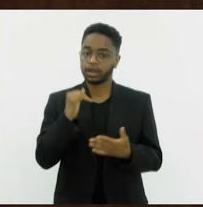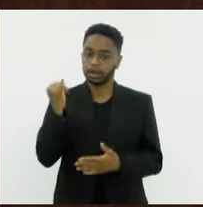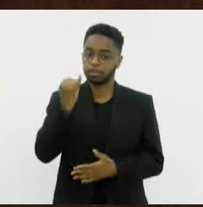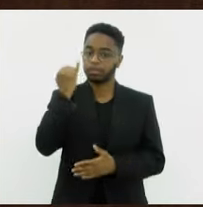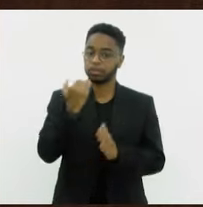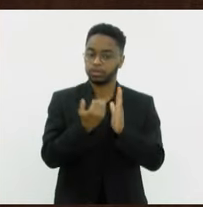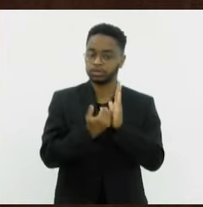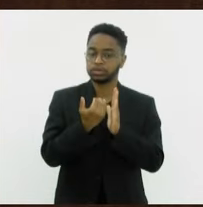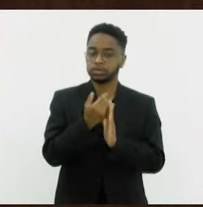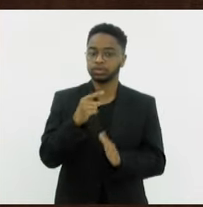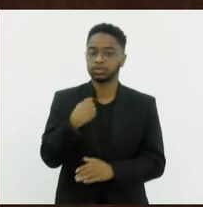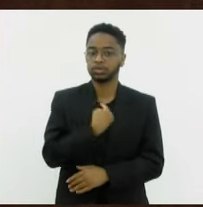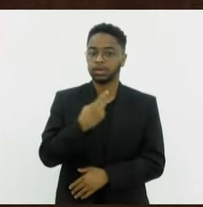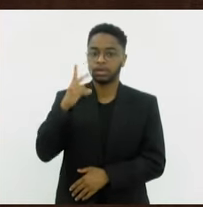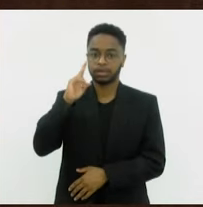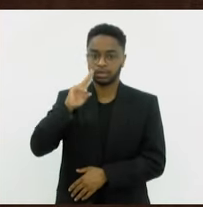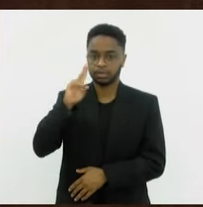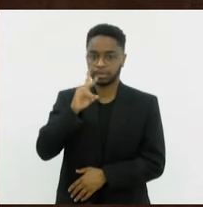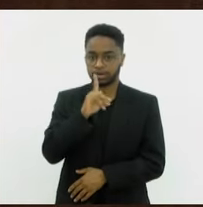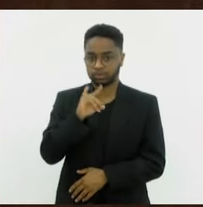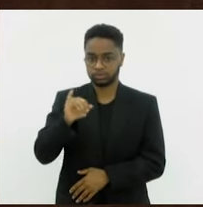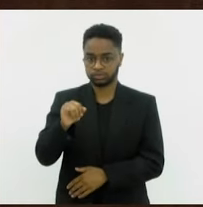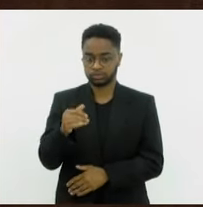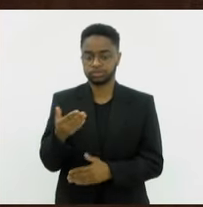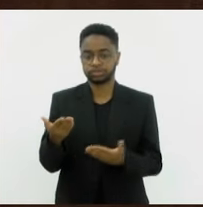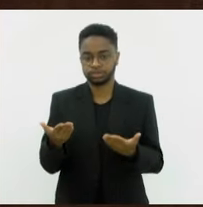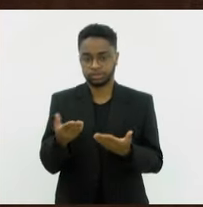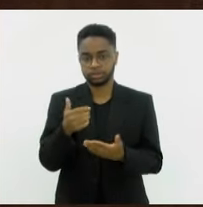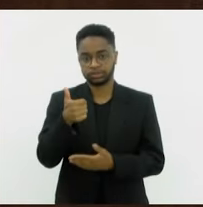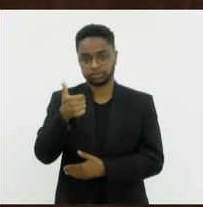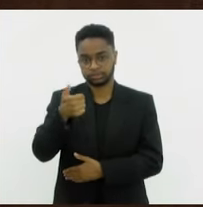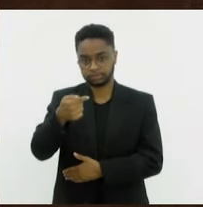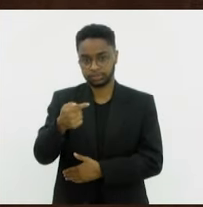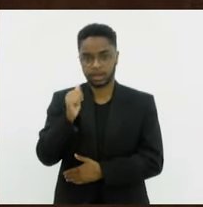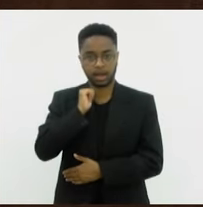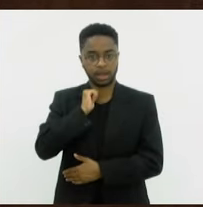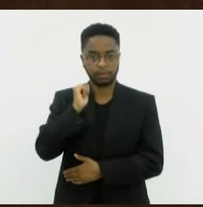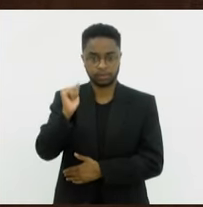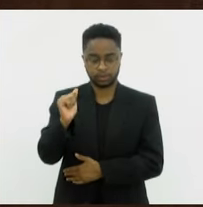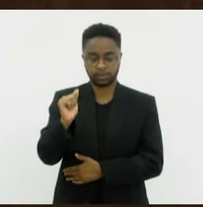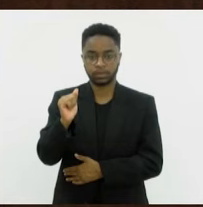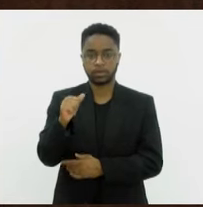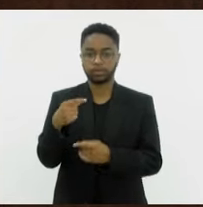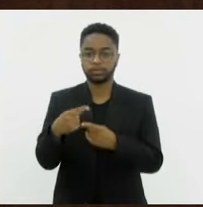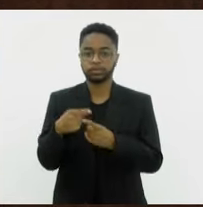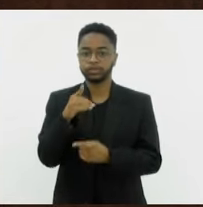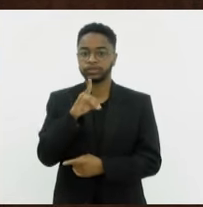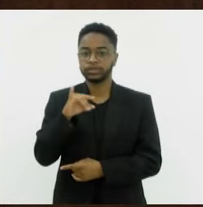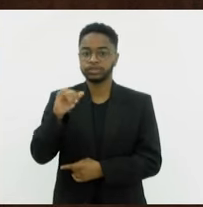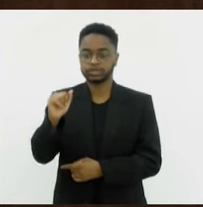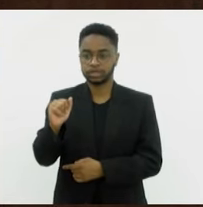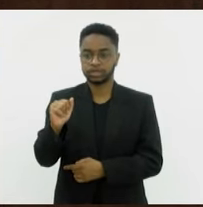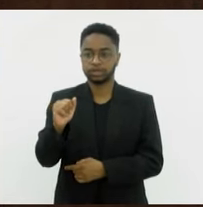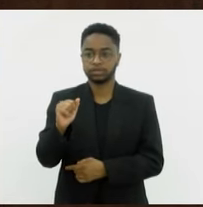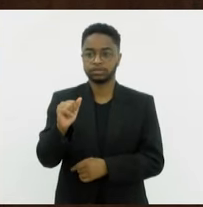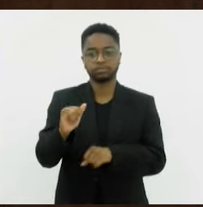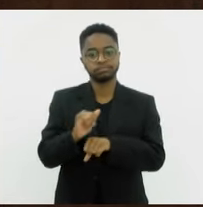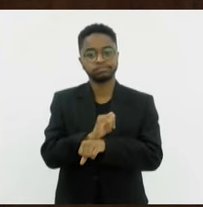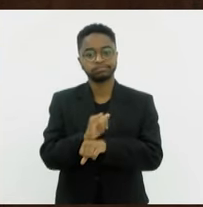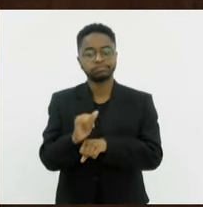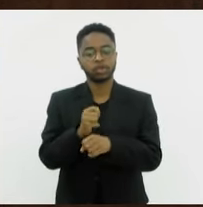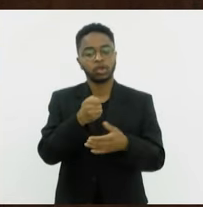imprescindível que nós lembremos desta data, né, o 17 de abril, como uma data de mecanismo de